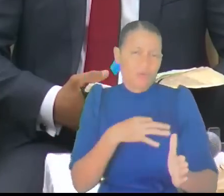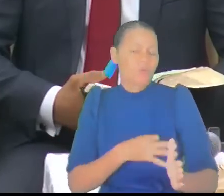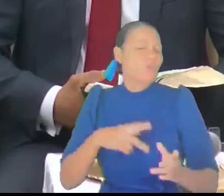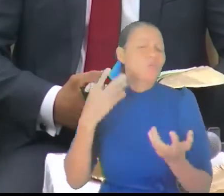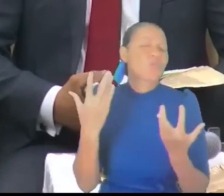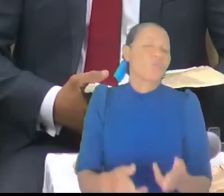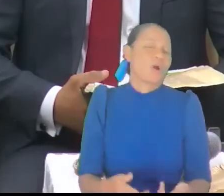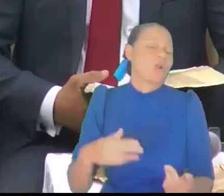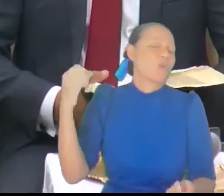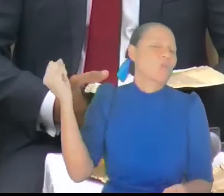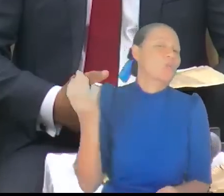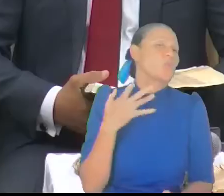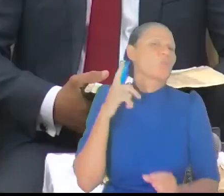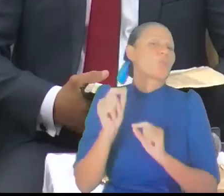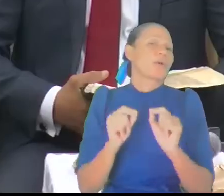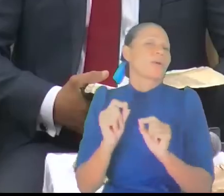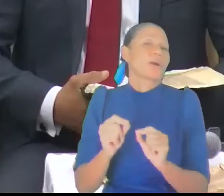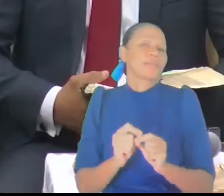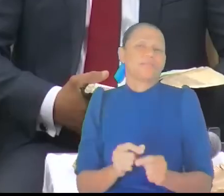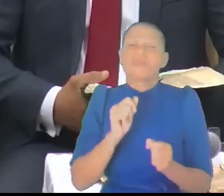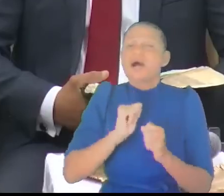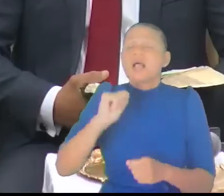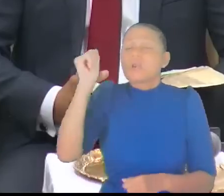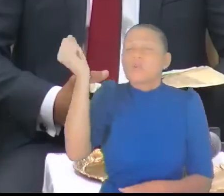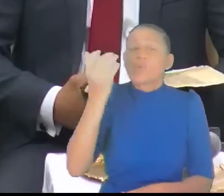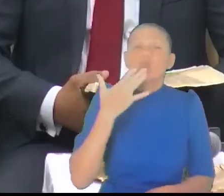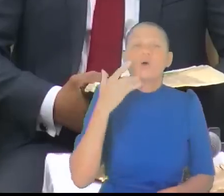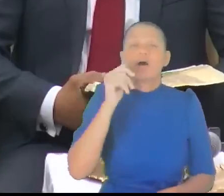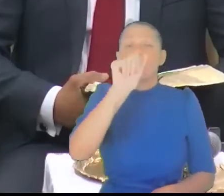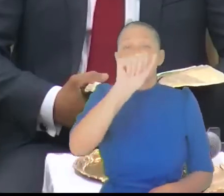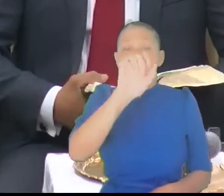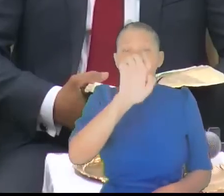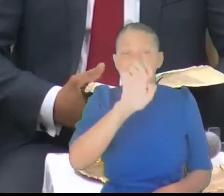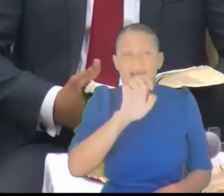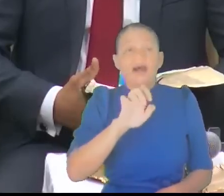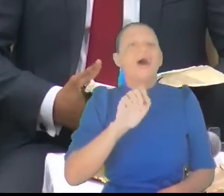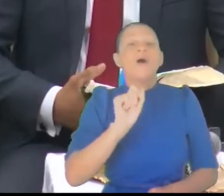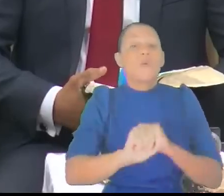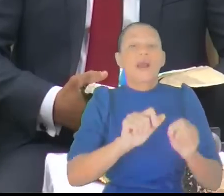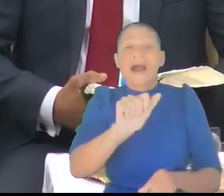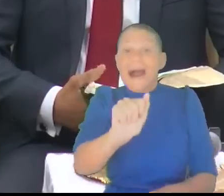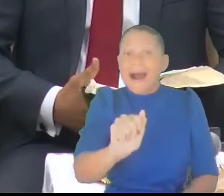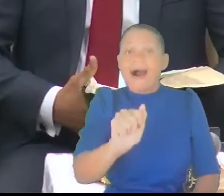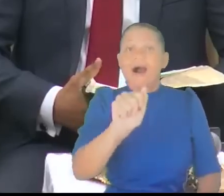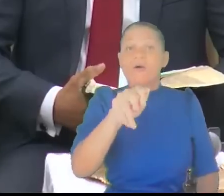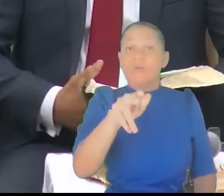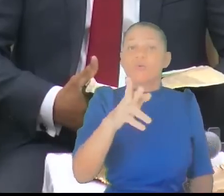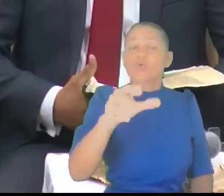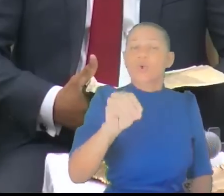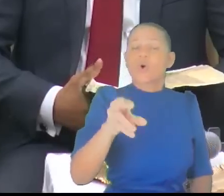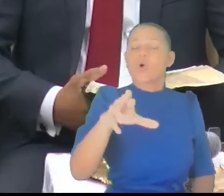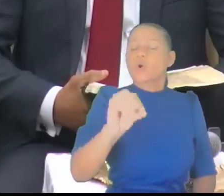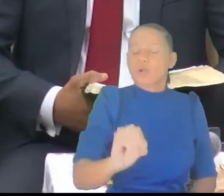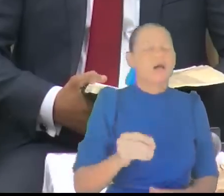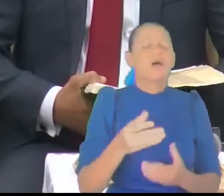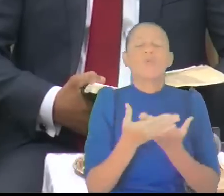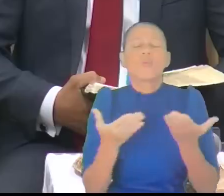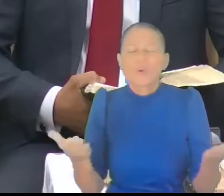amados irmãos? Da aurora, da alva do dia, que vai brilhando mais